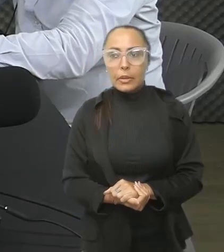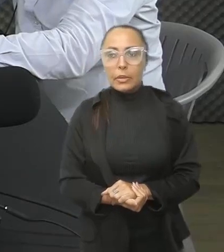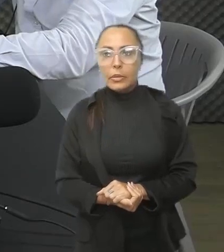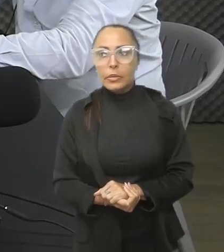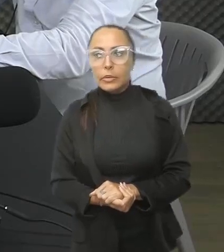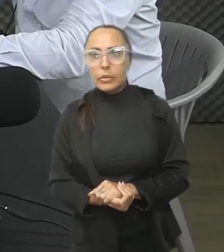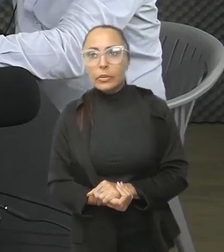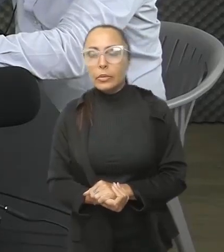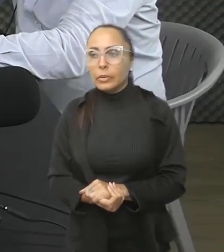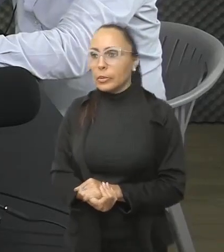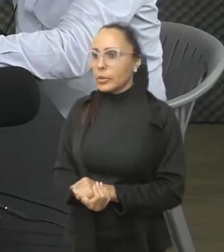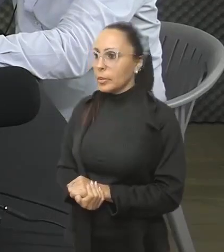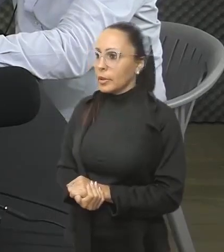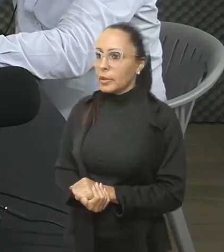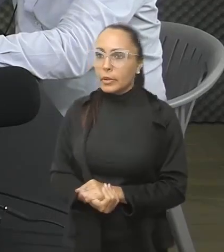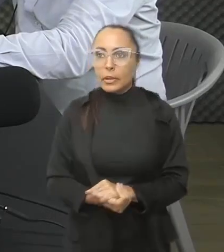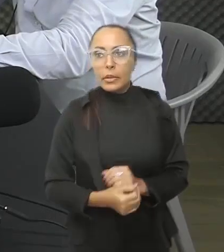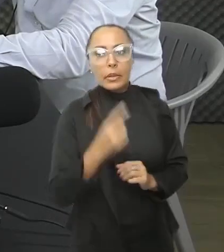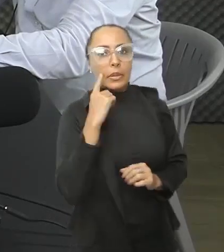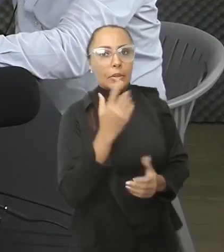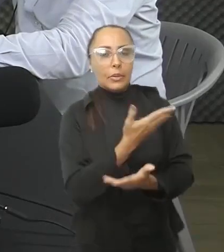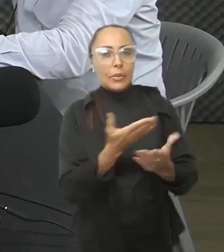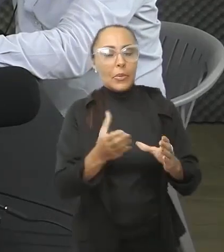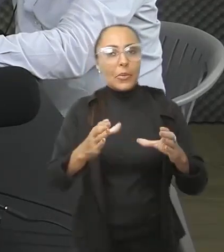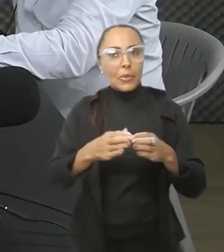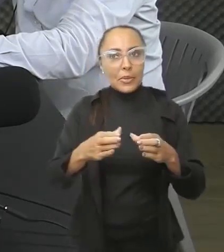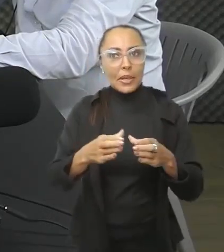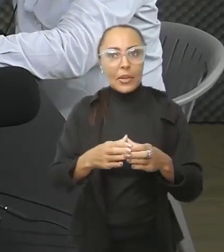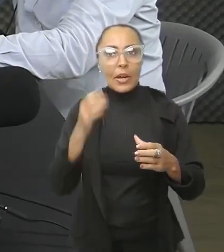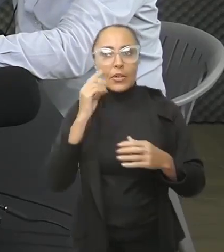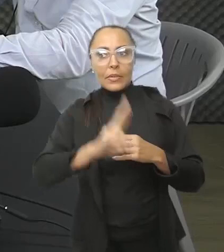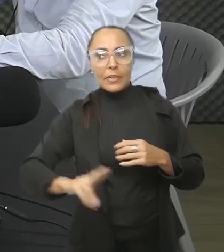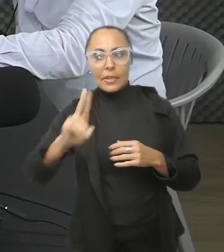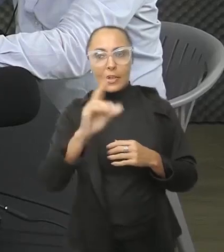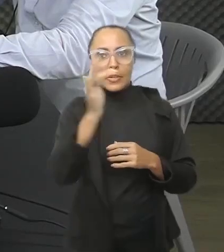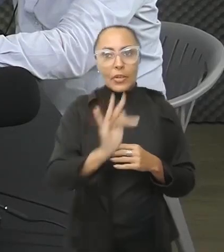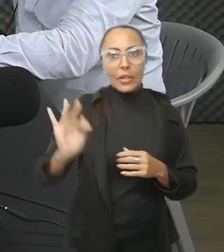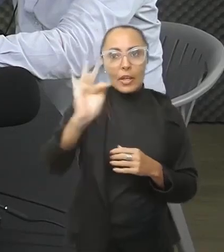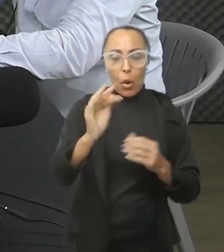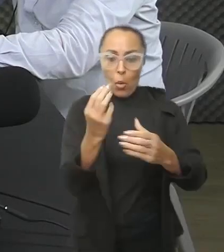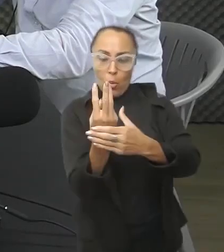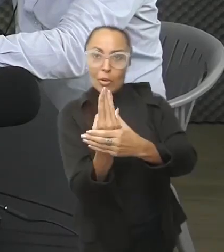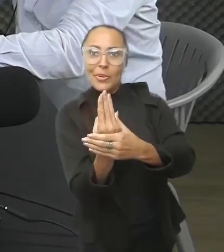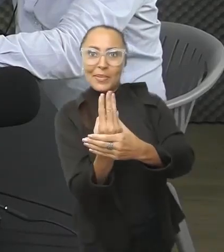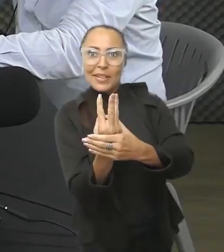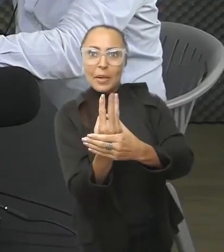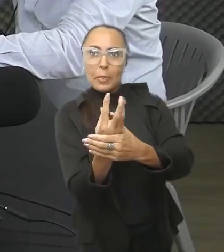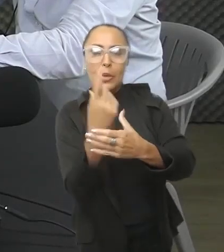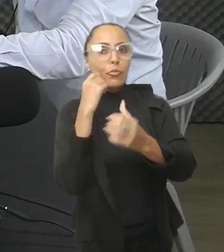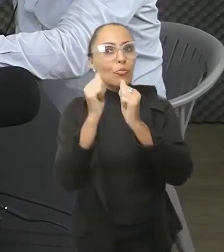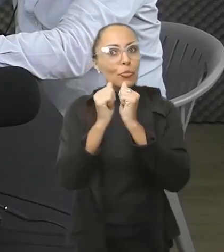falar da experiência de Pernambuco, que é a Escola de Conselhos. A Universidade Federal Rural de Pernambuco se